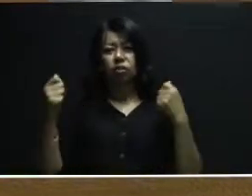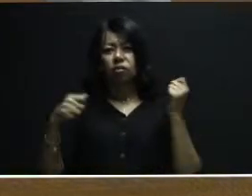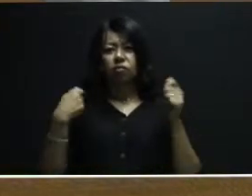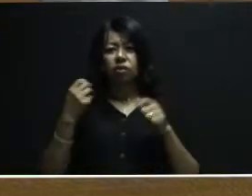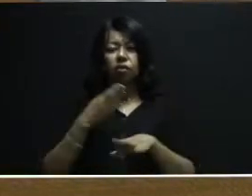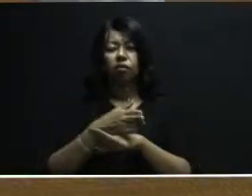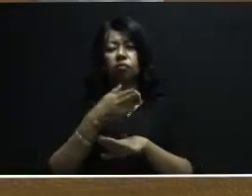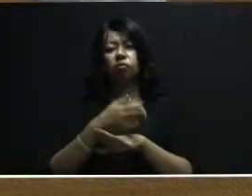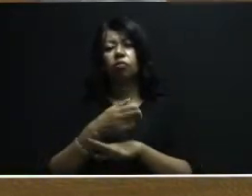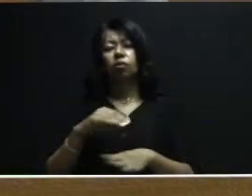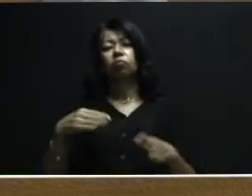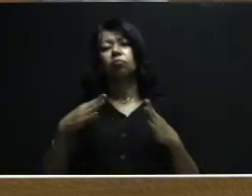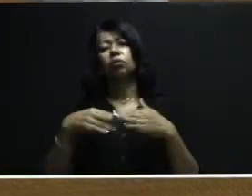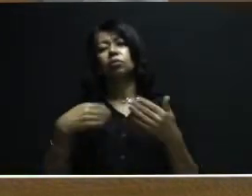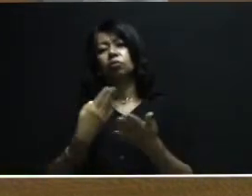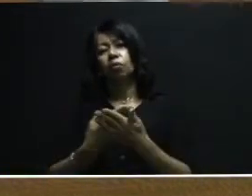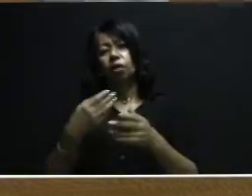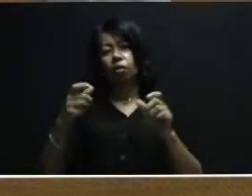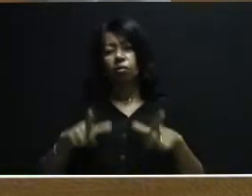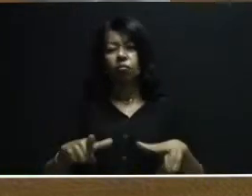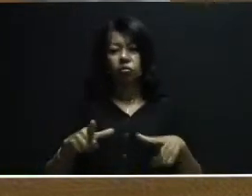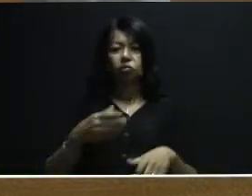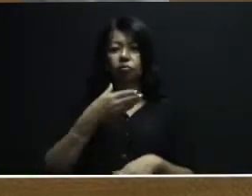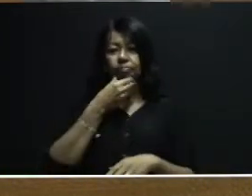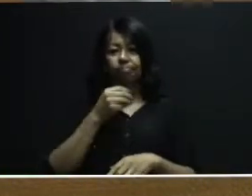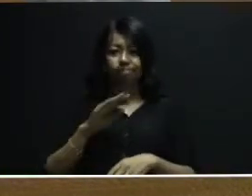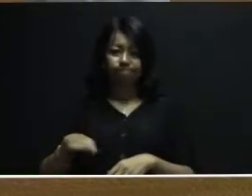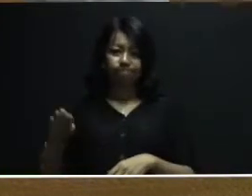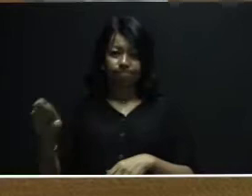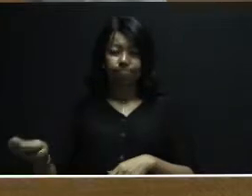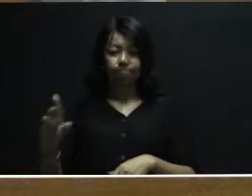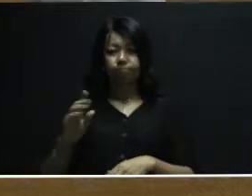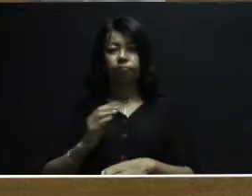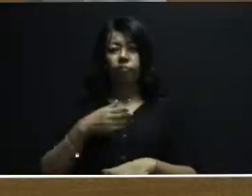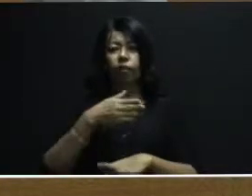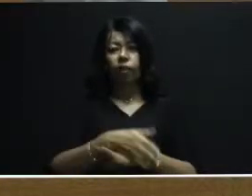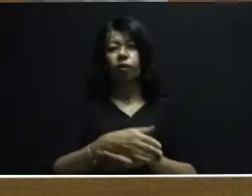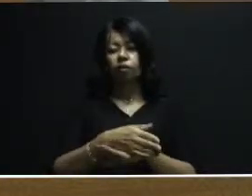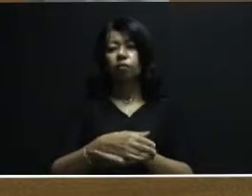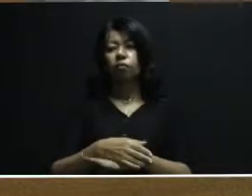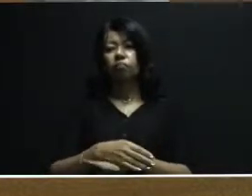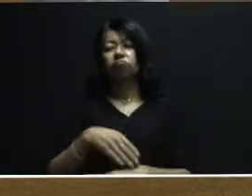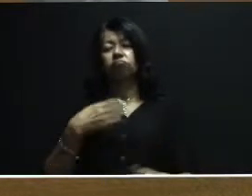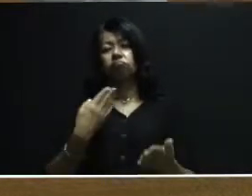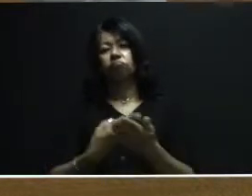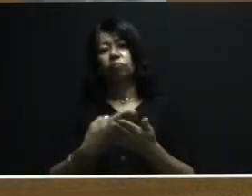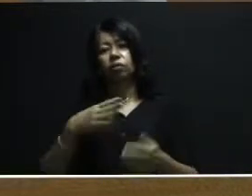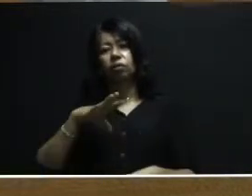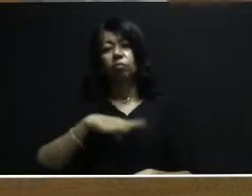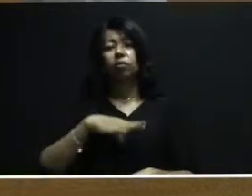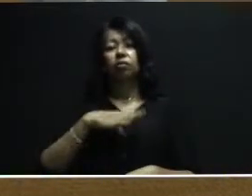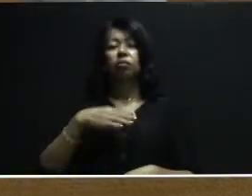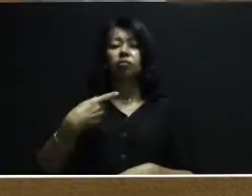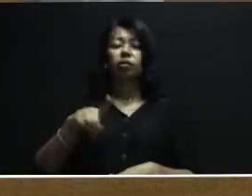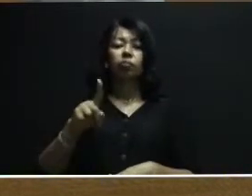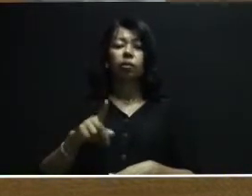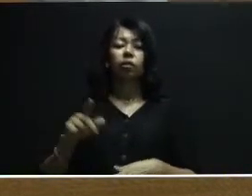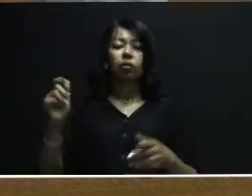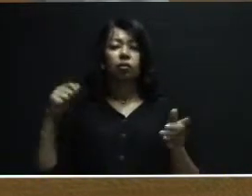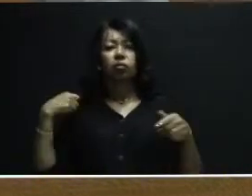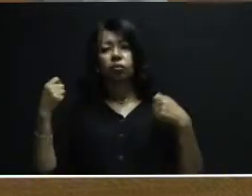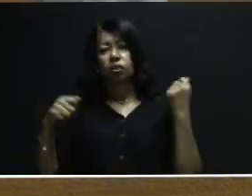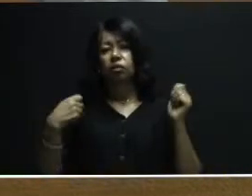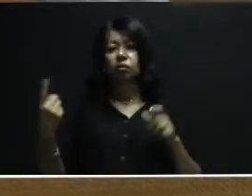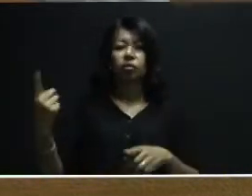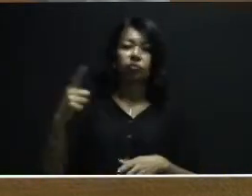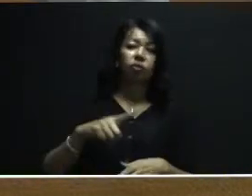currículo escolar, onde o garoto entra numa aula de português, sai para a educação física e volta para